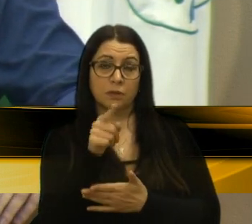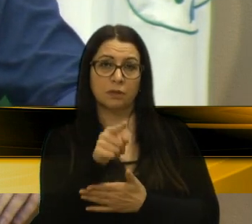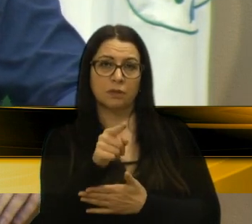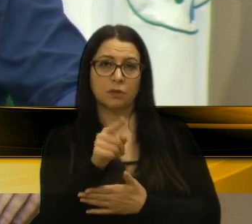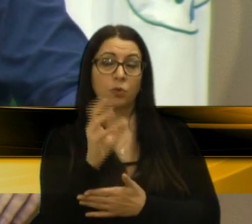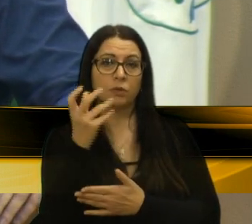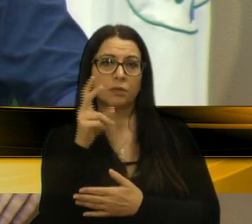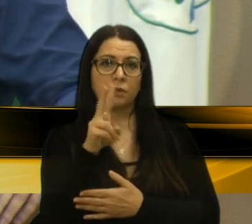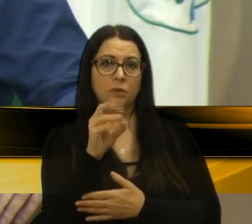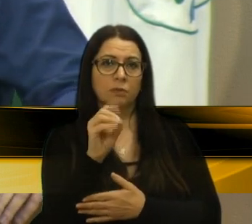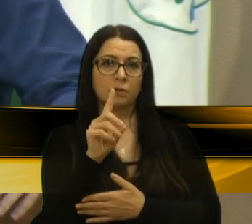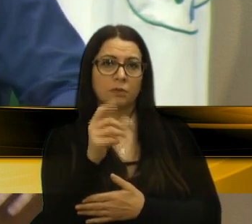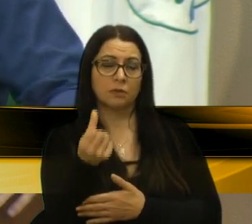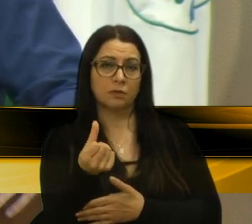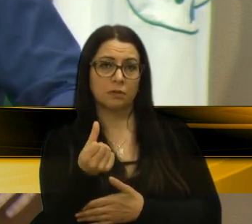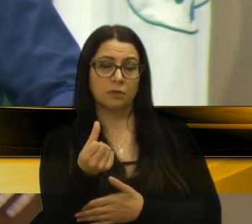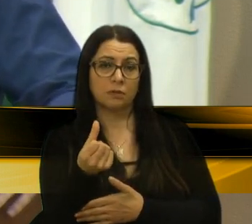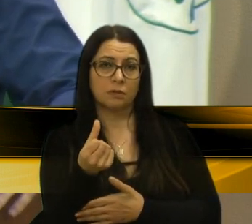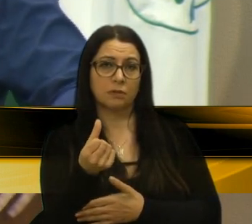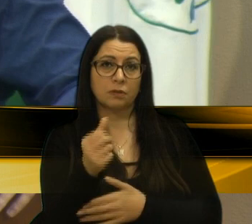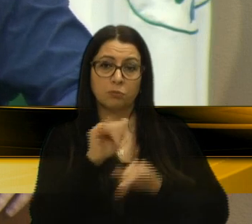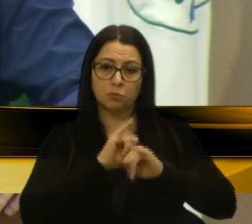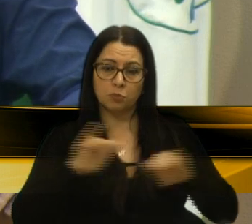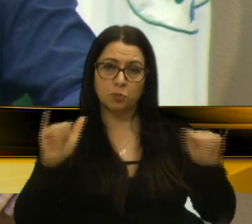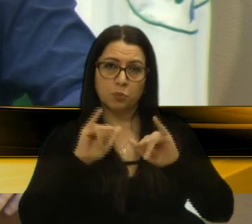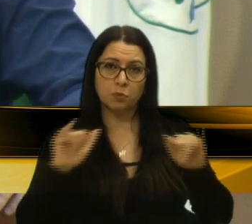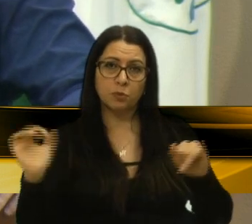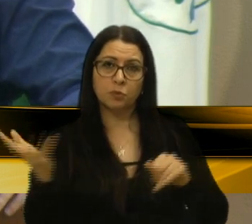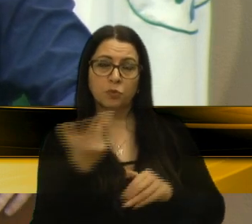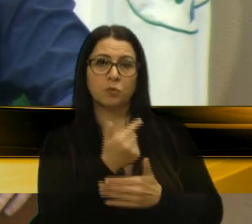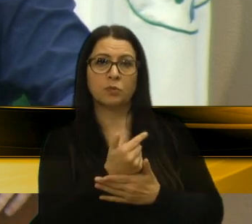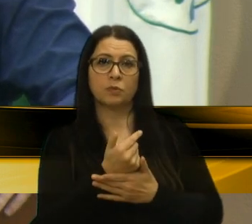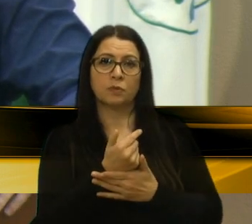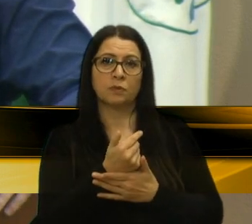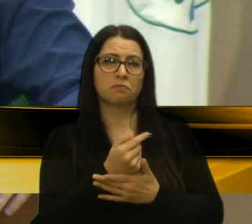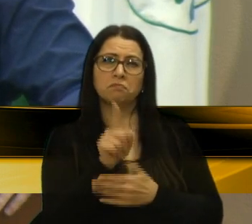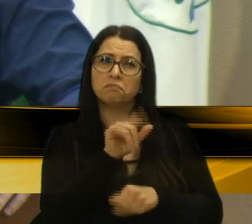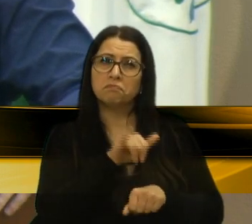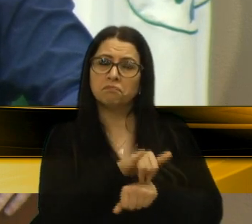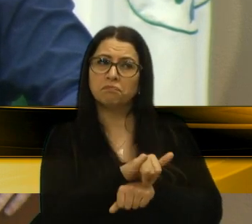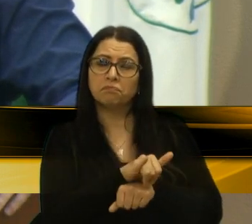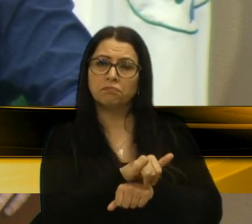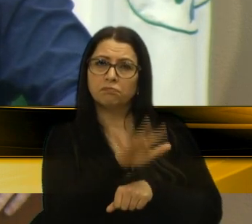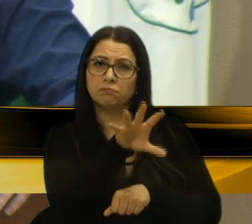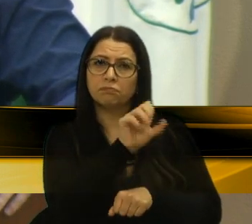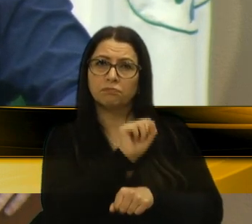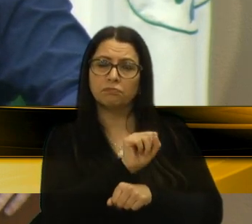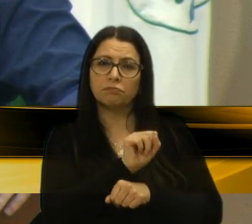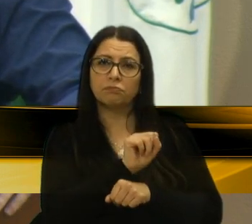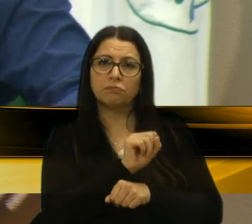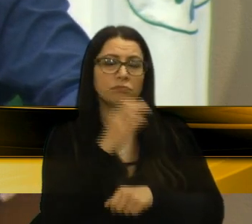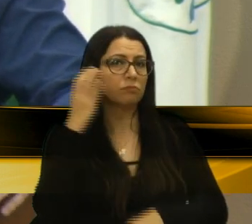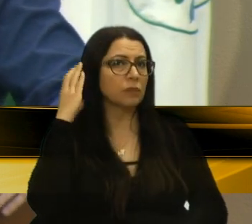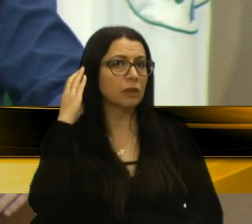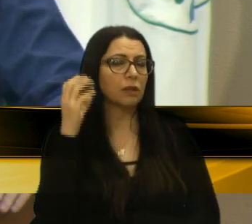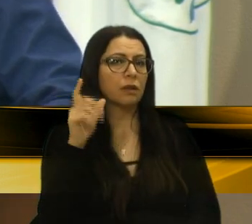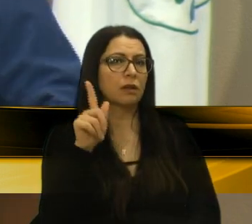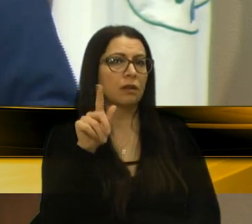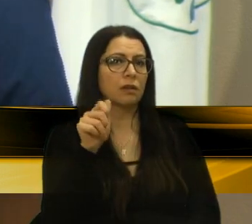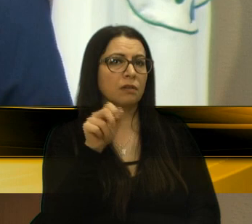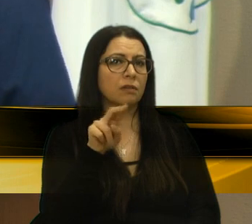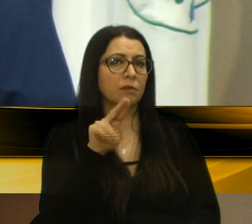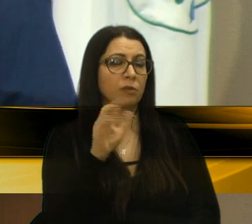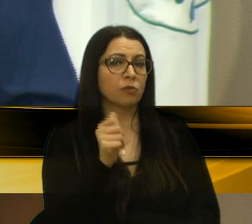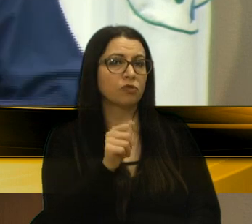aconteceu em 2016, isso virou notícia, pegamos isso, se não me engano, da Rádio Gaúcha, 0 Hora,